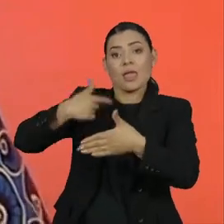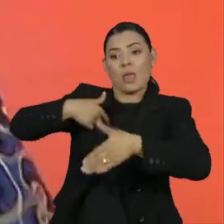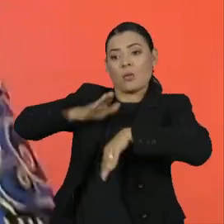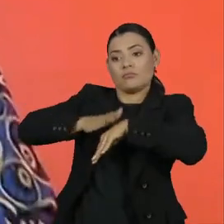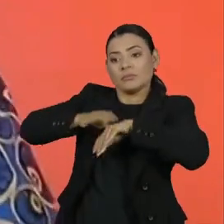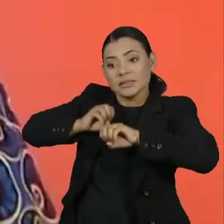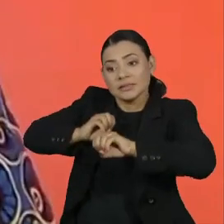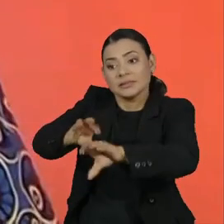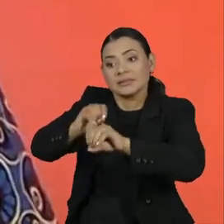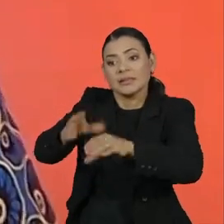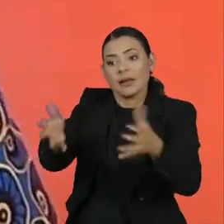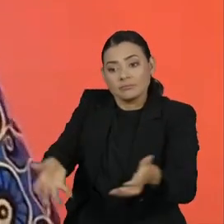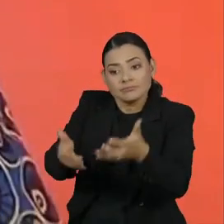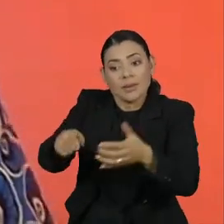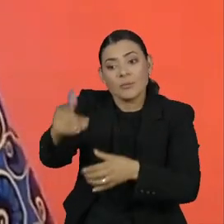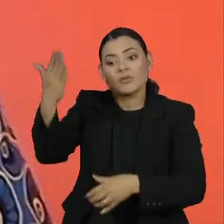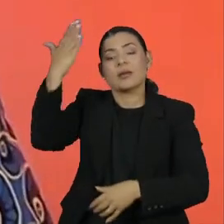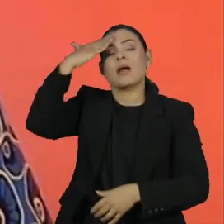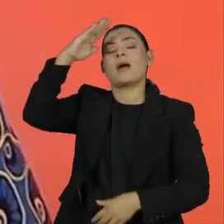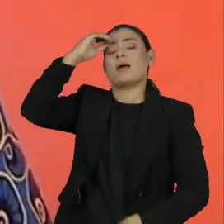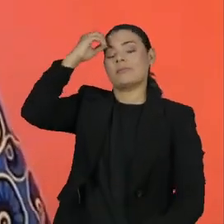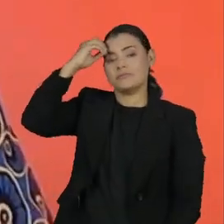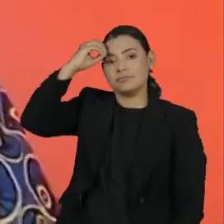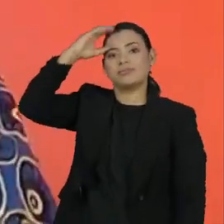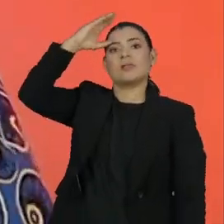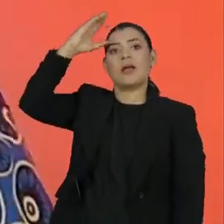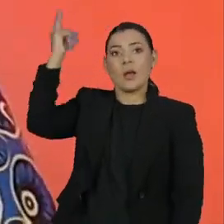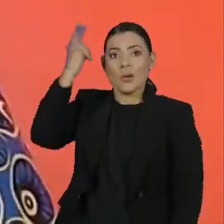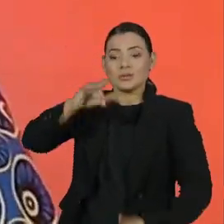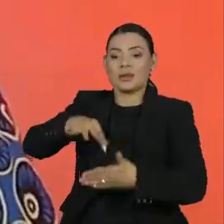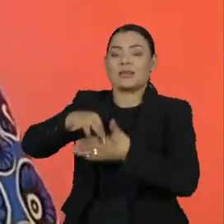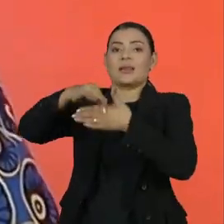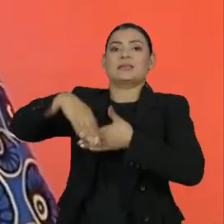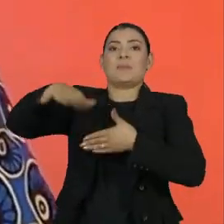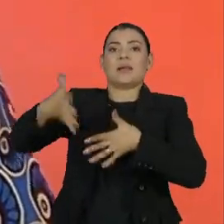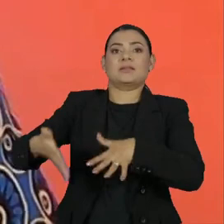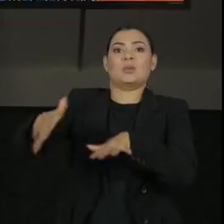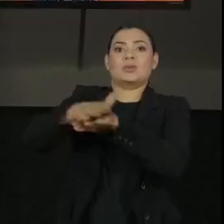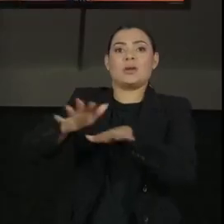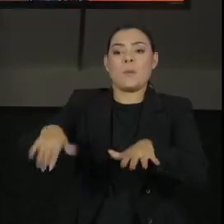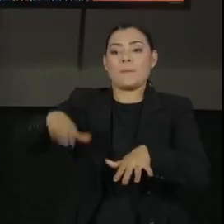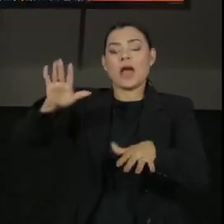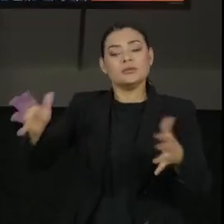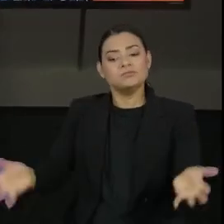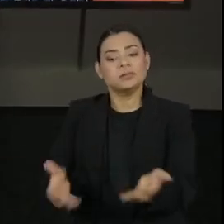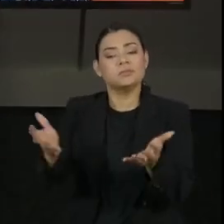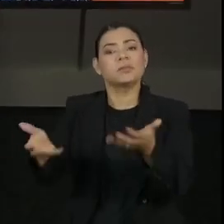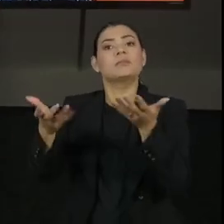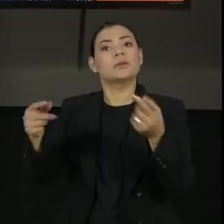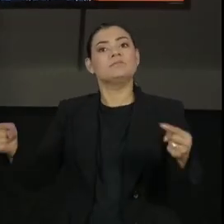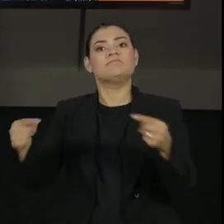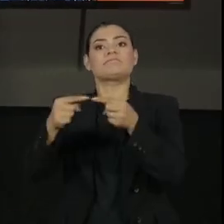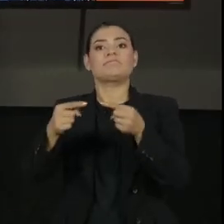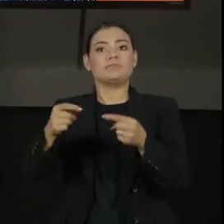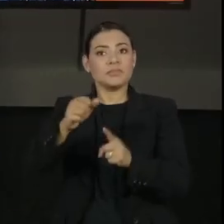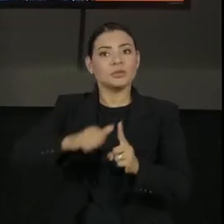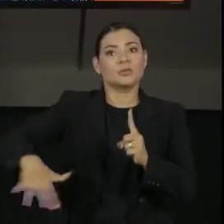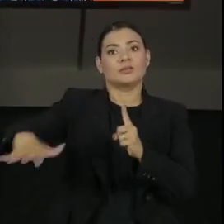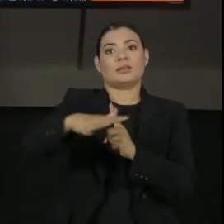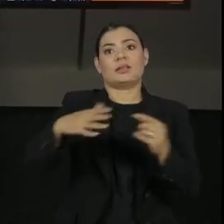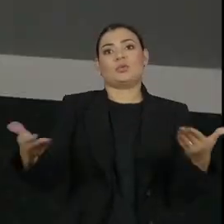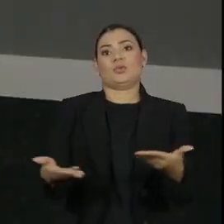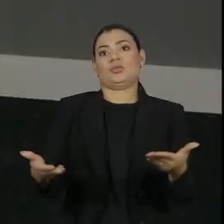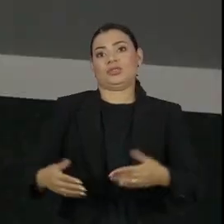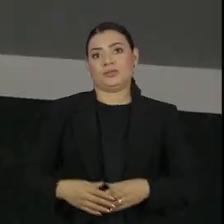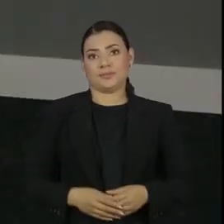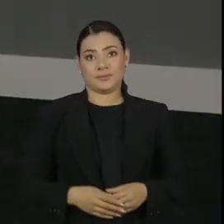empresa, te ensinando para que você consiga exercer uma liderança mais inclusiva e, portanto, mais adequada para o cenário de sociedade que a gente